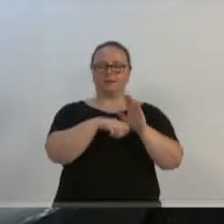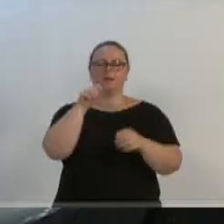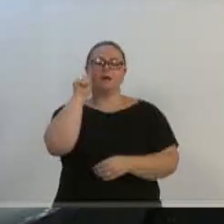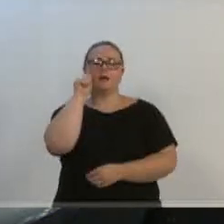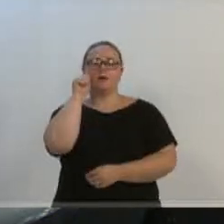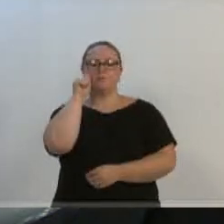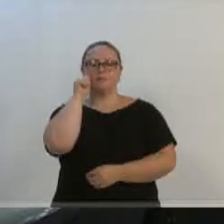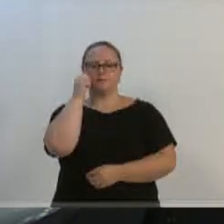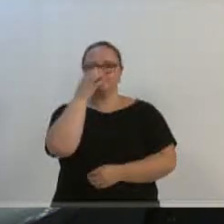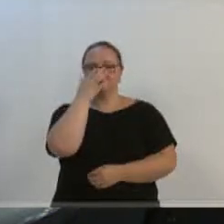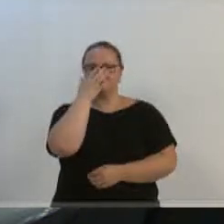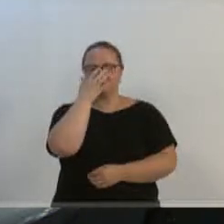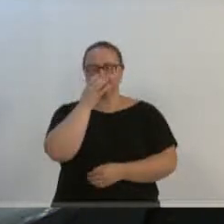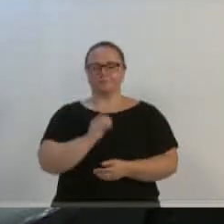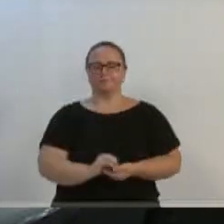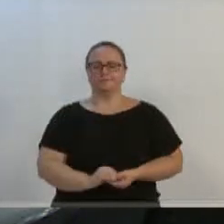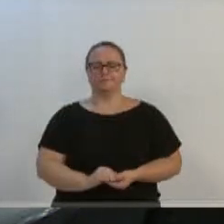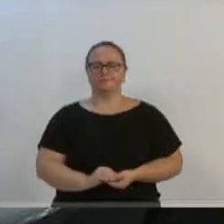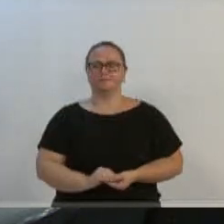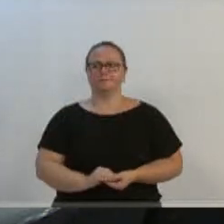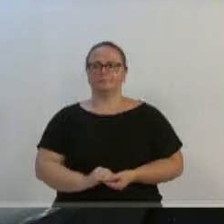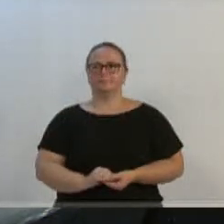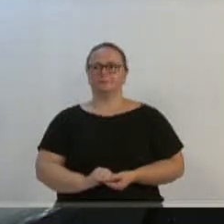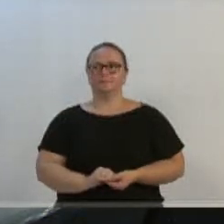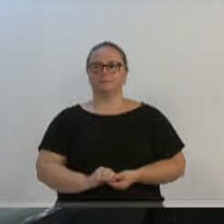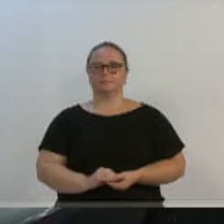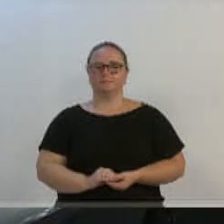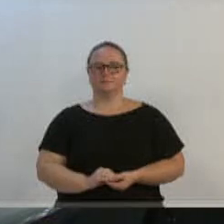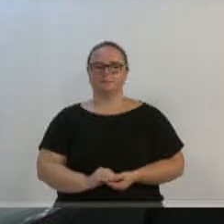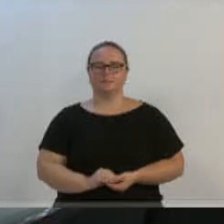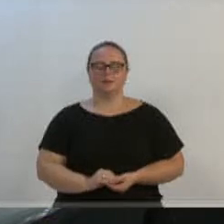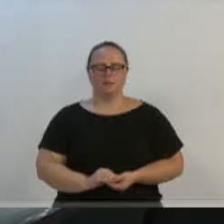palavra. Essa emenda que eu li agora.